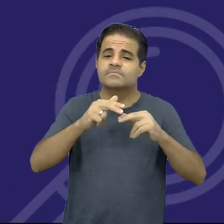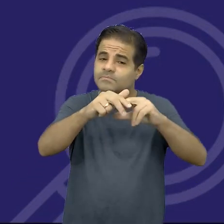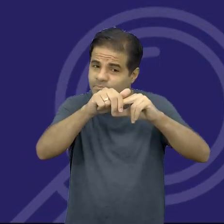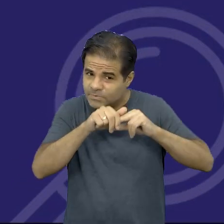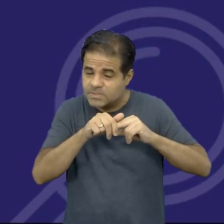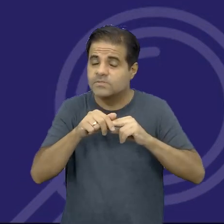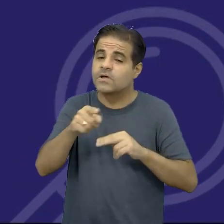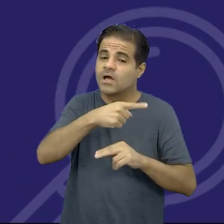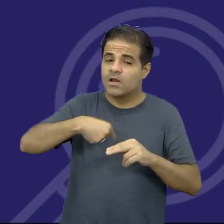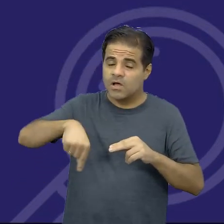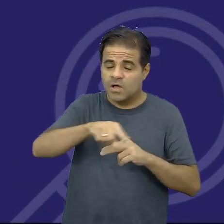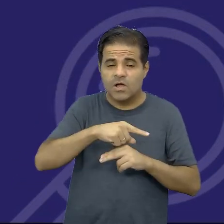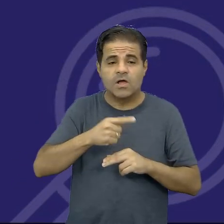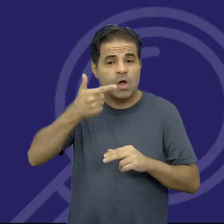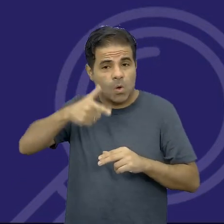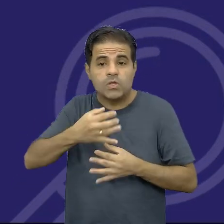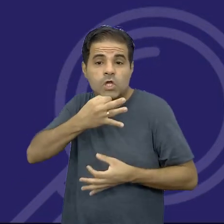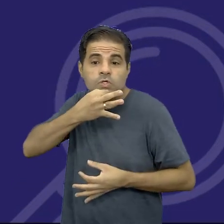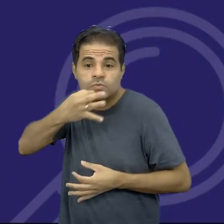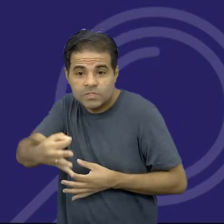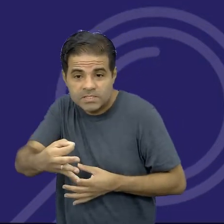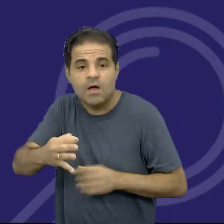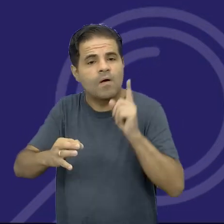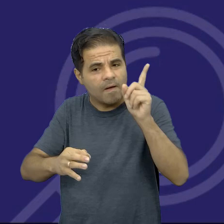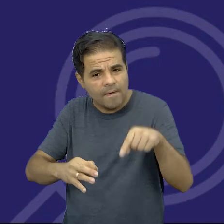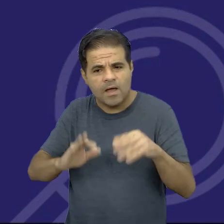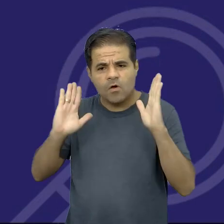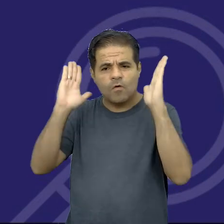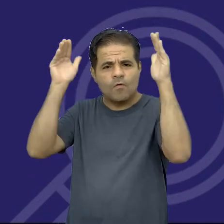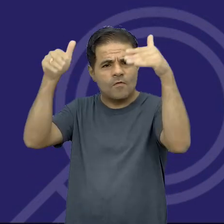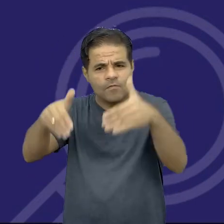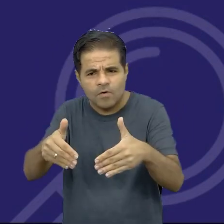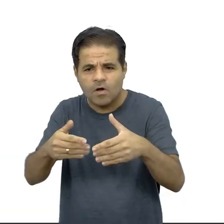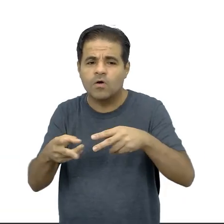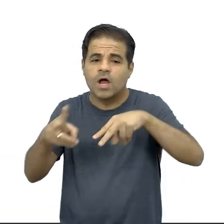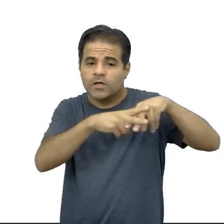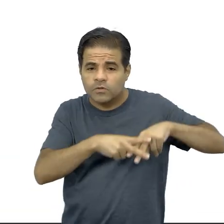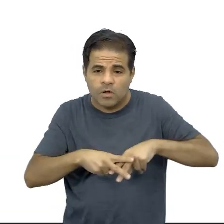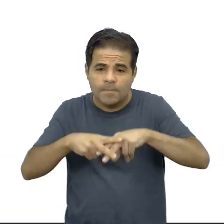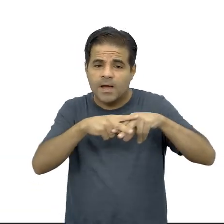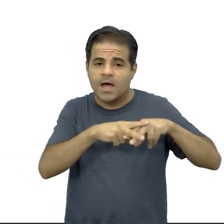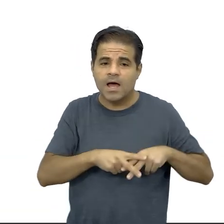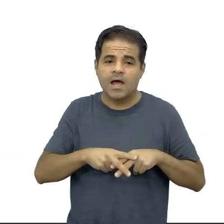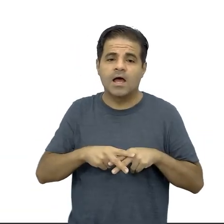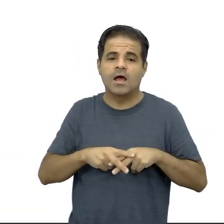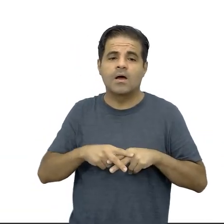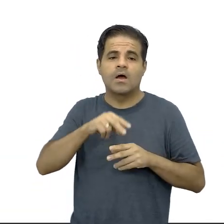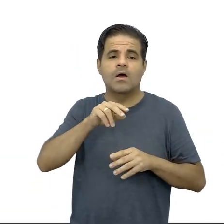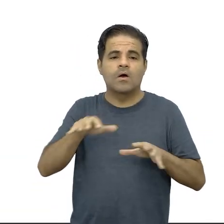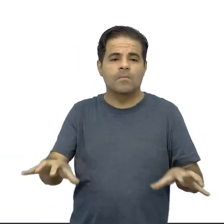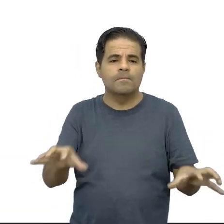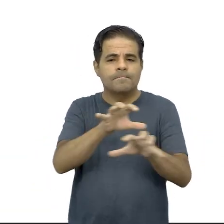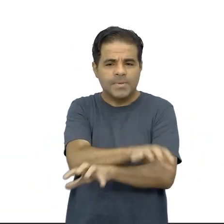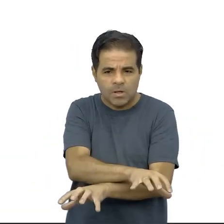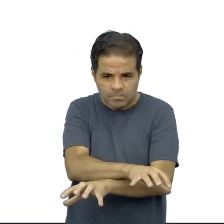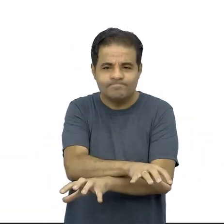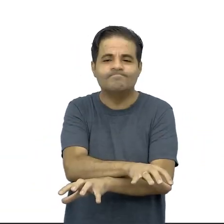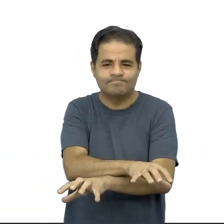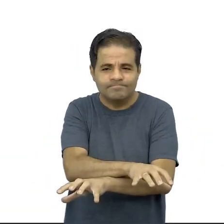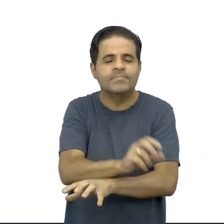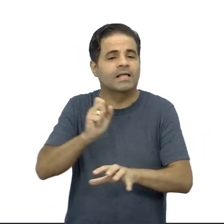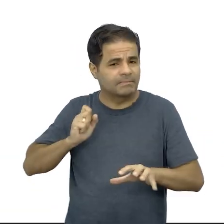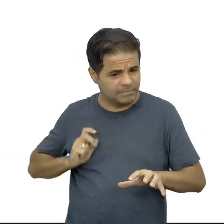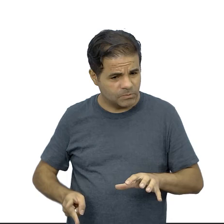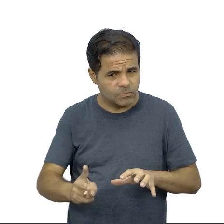mesmo, a nossa próxima sugestão terá o foco na retomada sobre os biomas. Então, dando